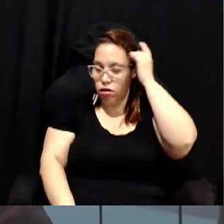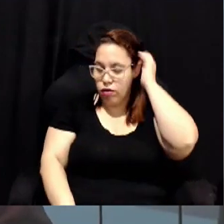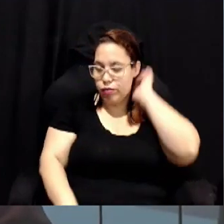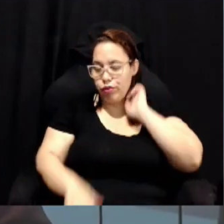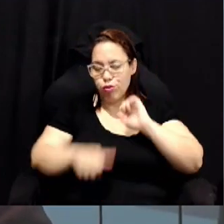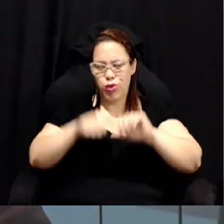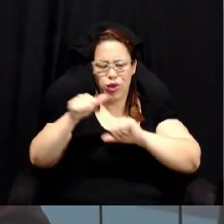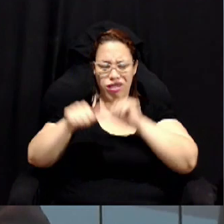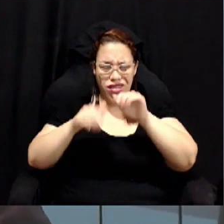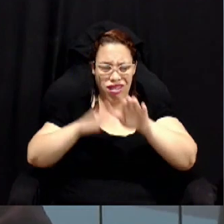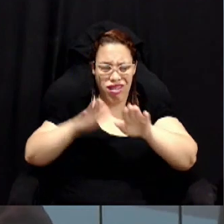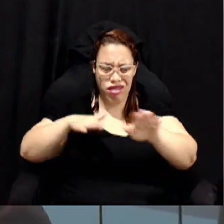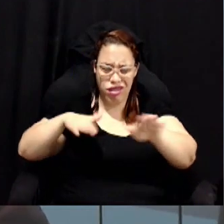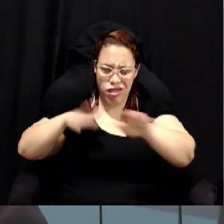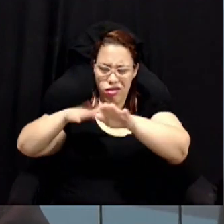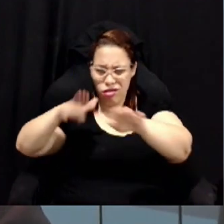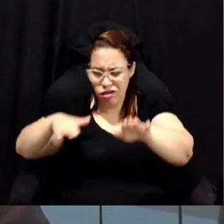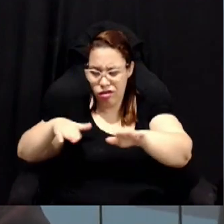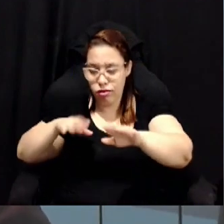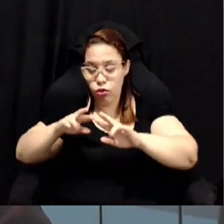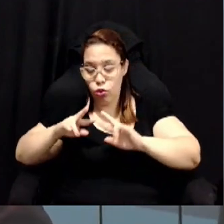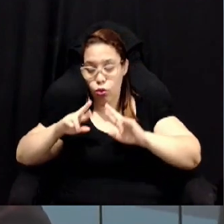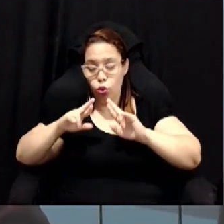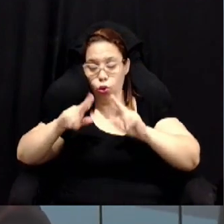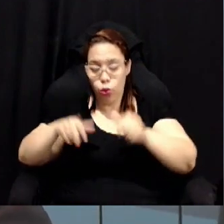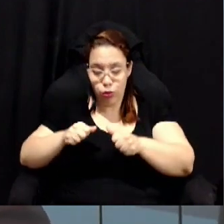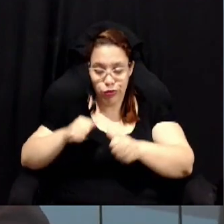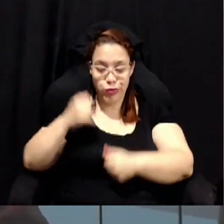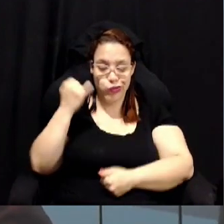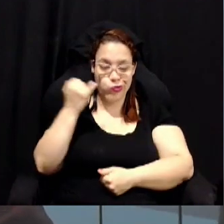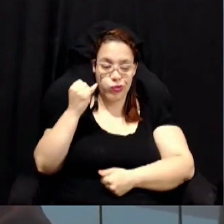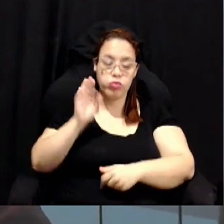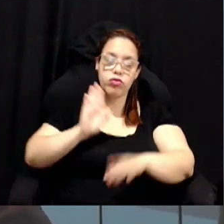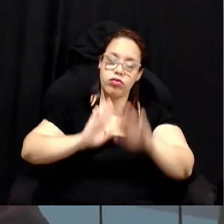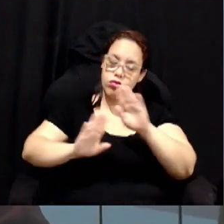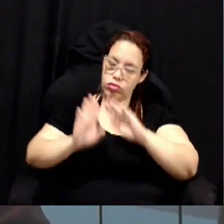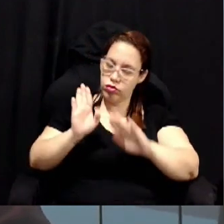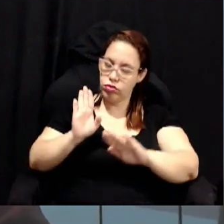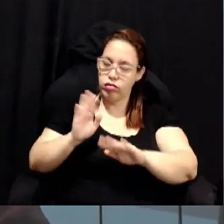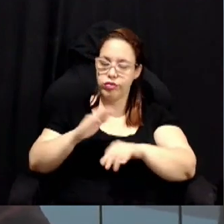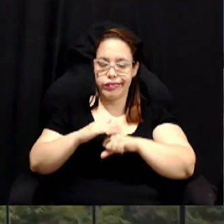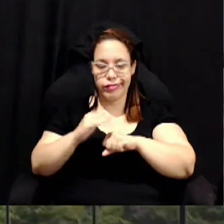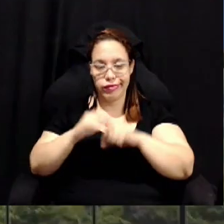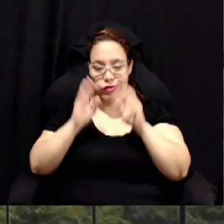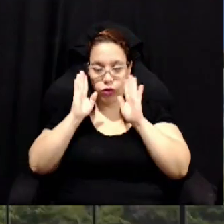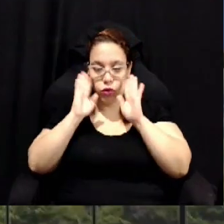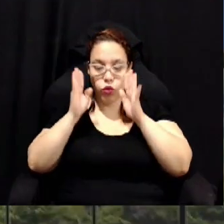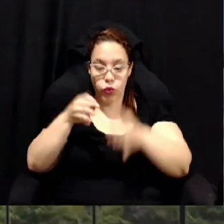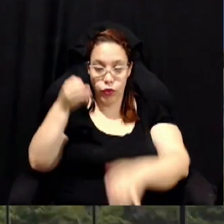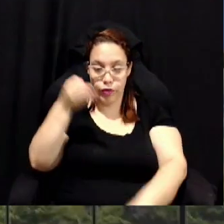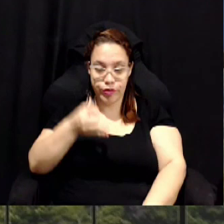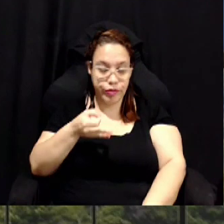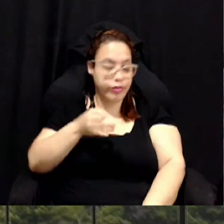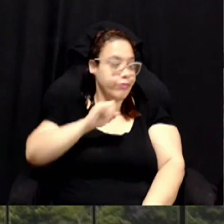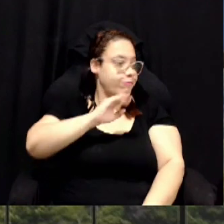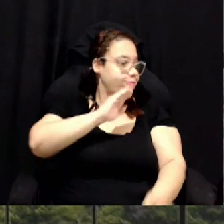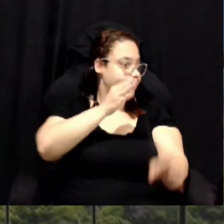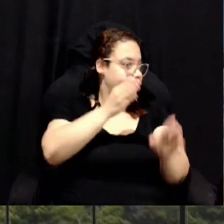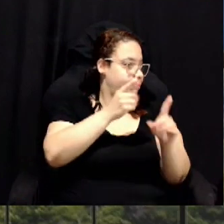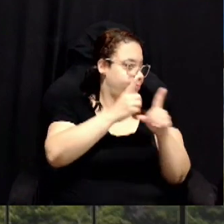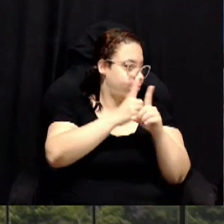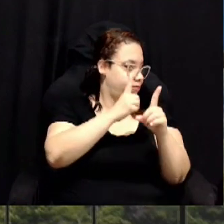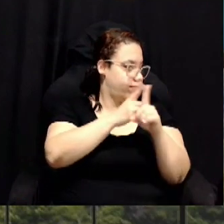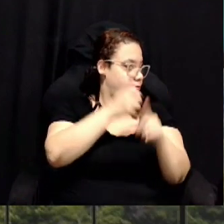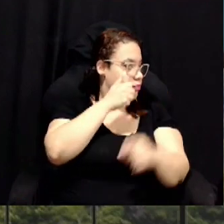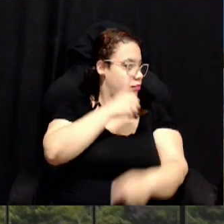relevante para eles. E tudo isso tem que ser olhado com carinho e com um foco adequado. E aí, dando essa prioridade para essa mãe,